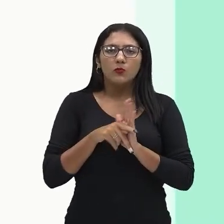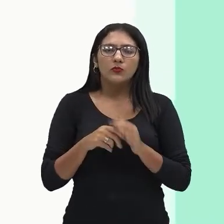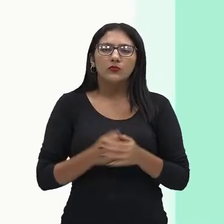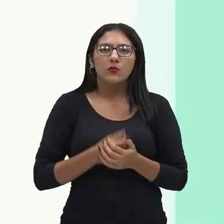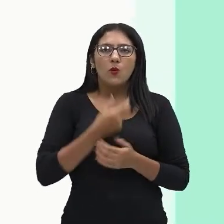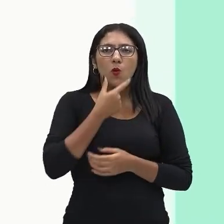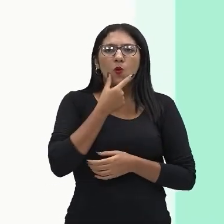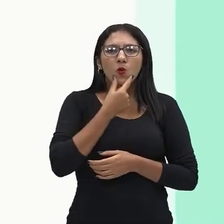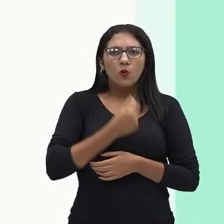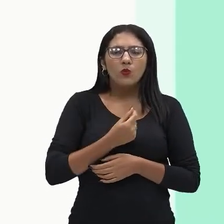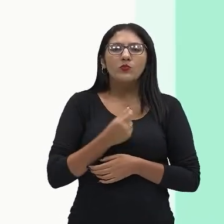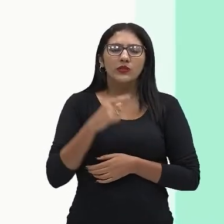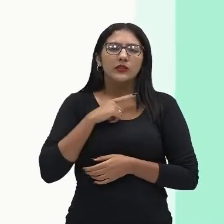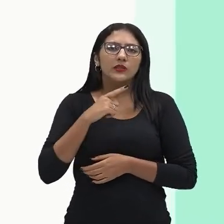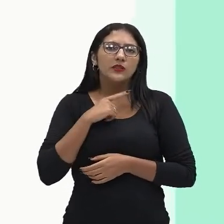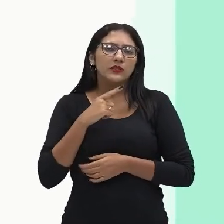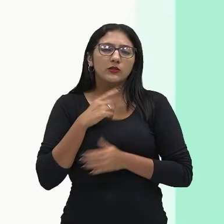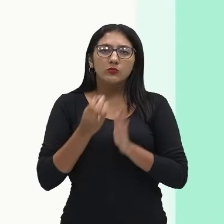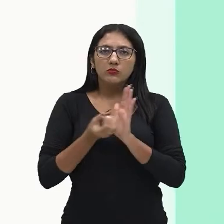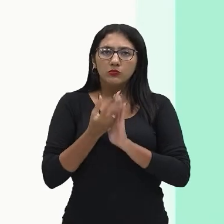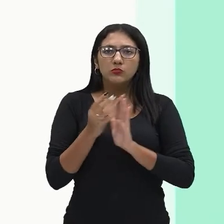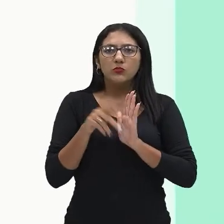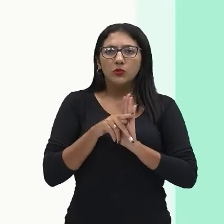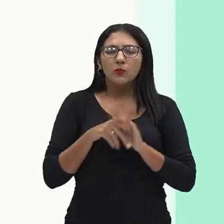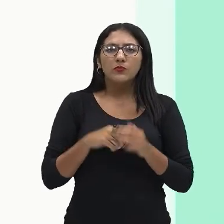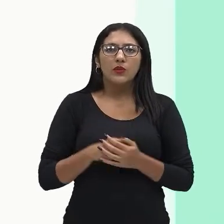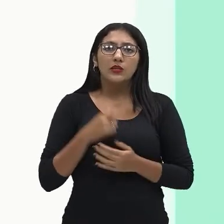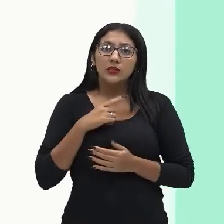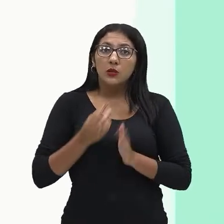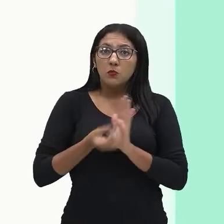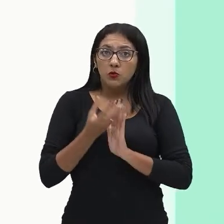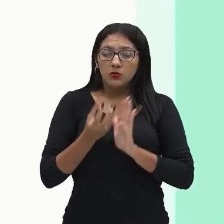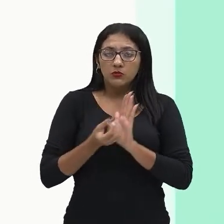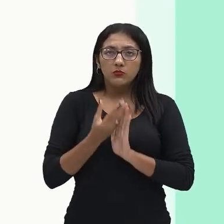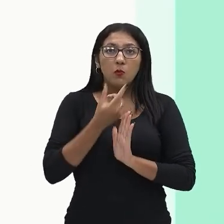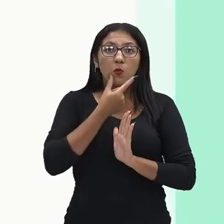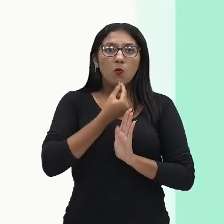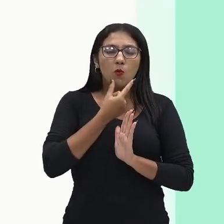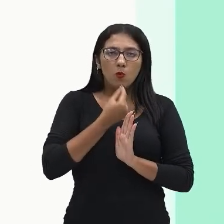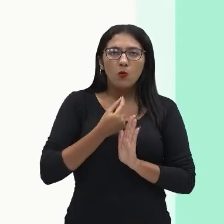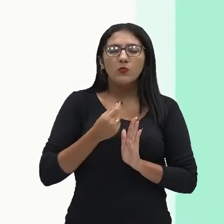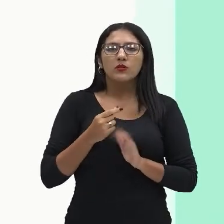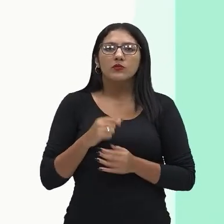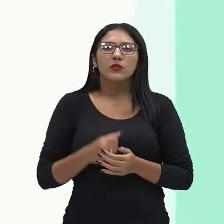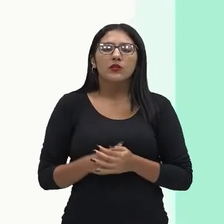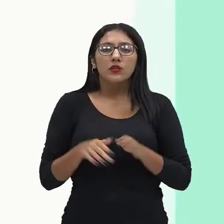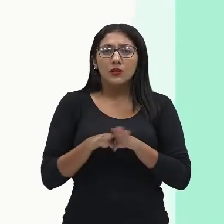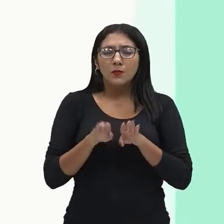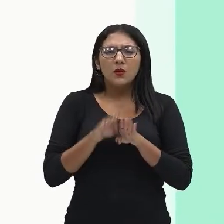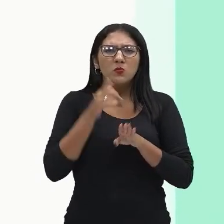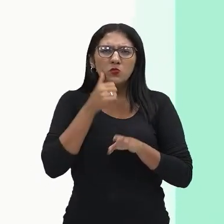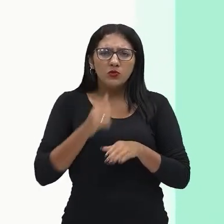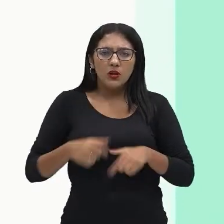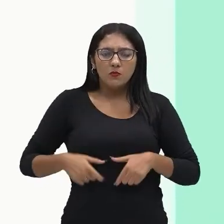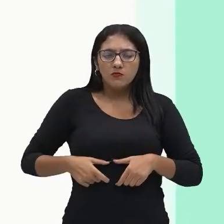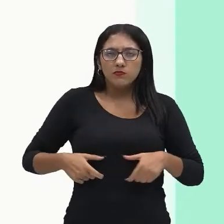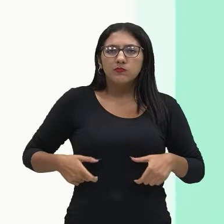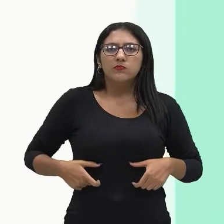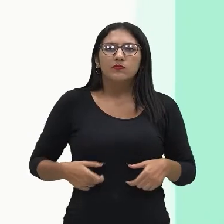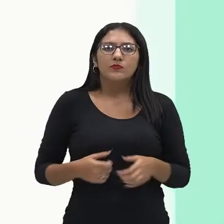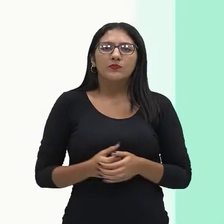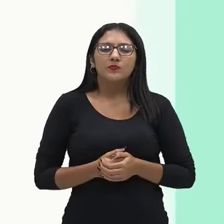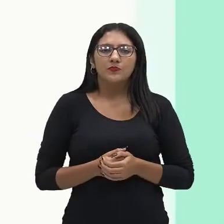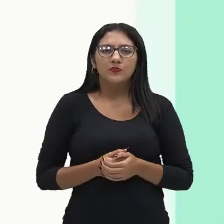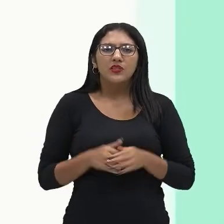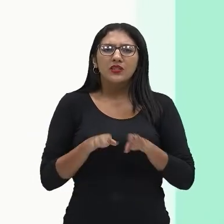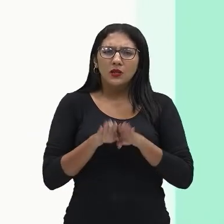Aí, no caso, órgãos sexuais que produzem hormônios, tá? Testículos e ovários. Vão atuar também. A hipófise vai produzir